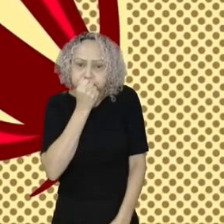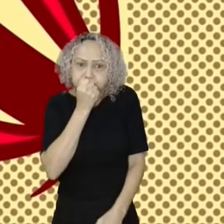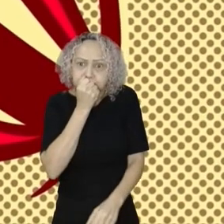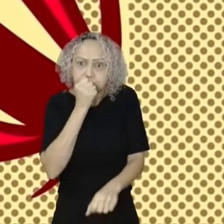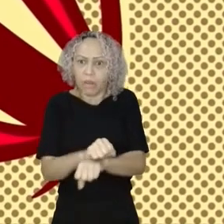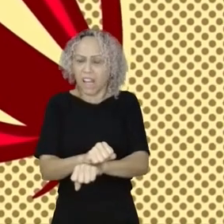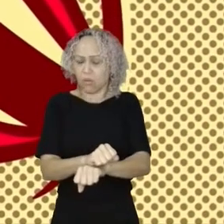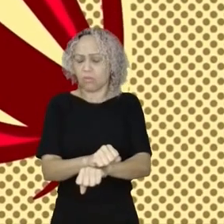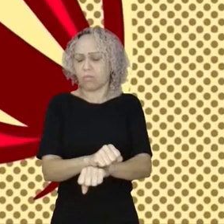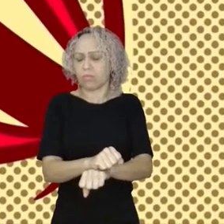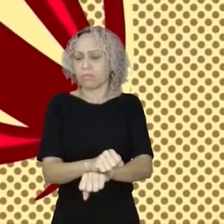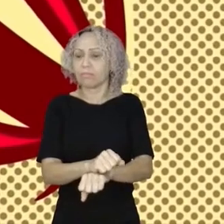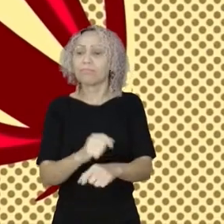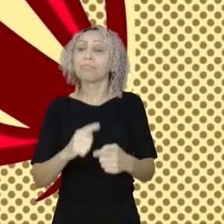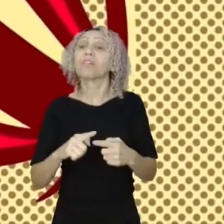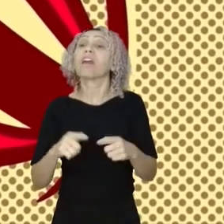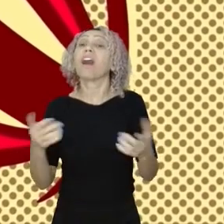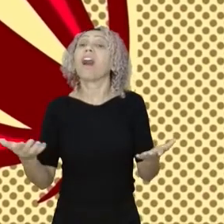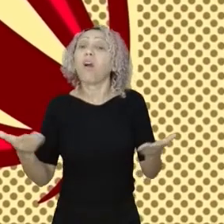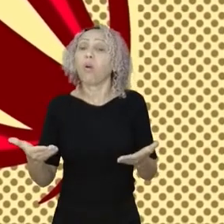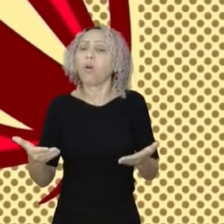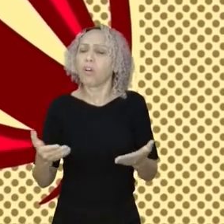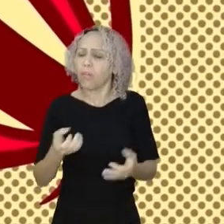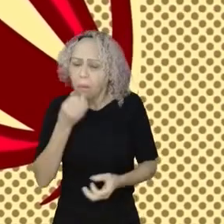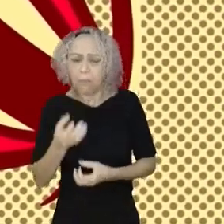agora eu vou falar.